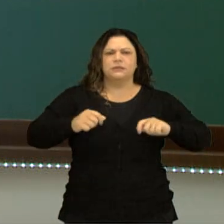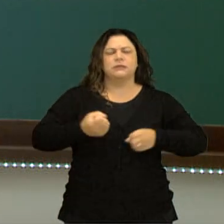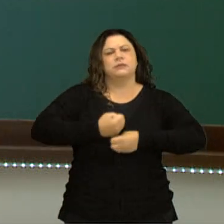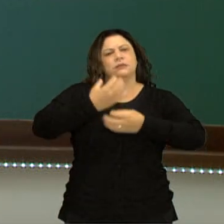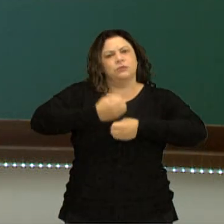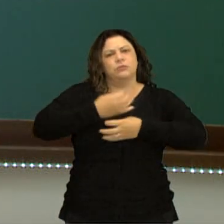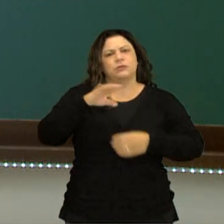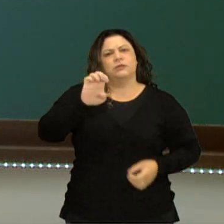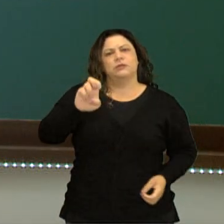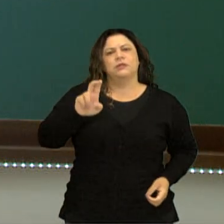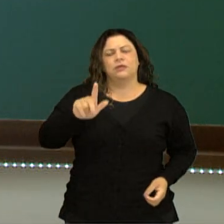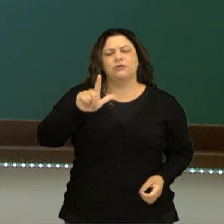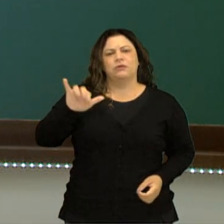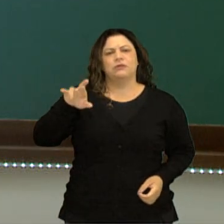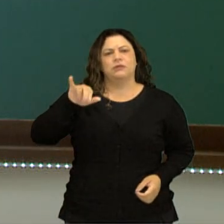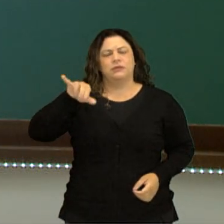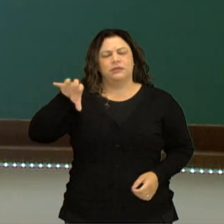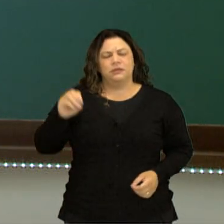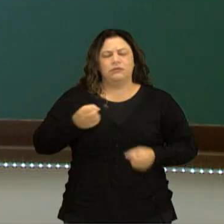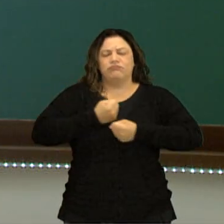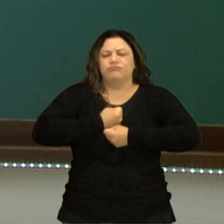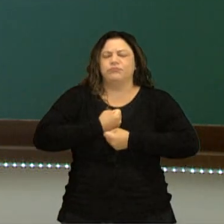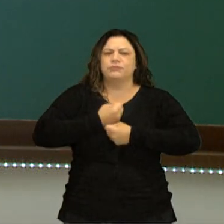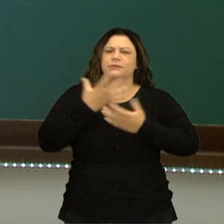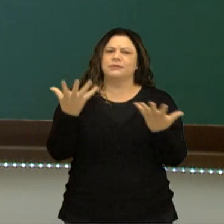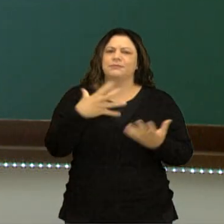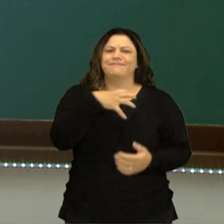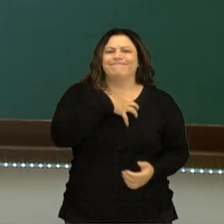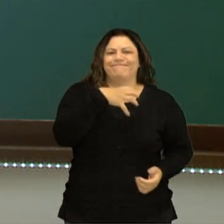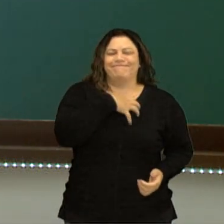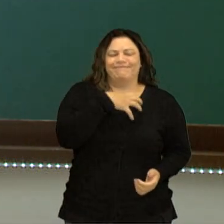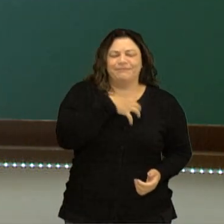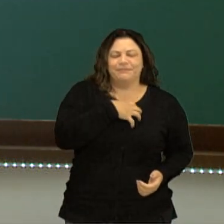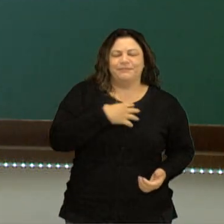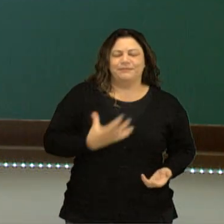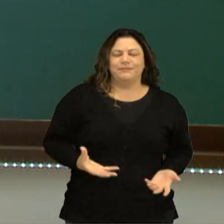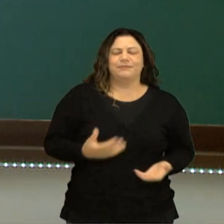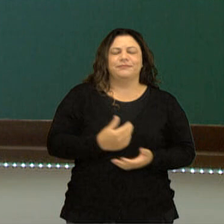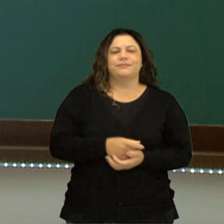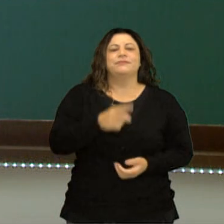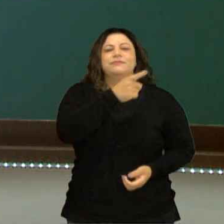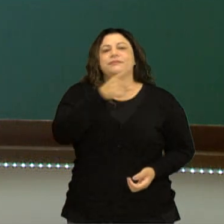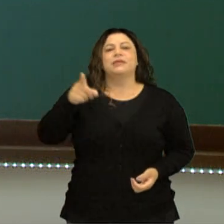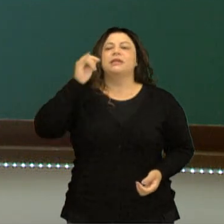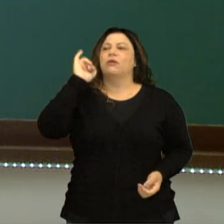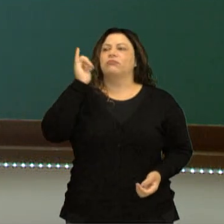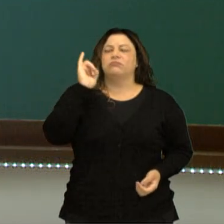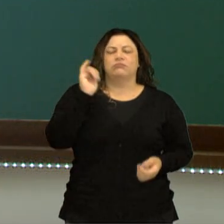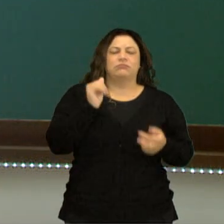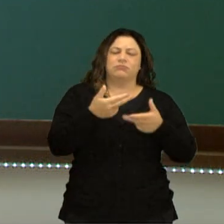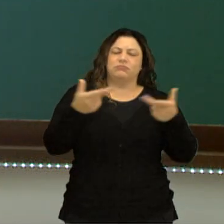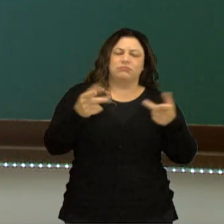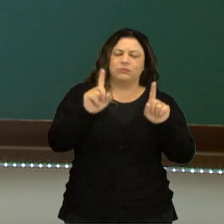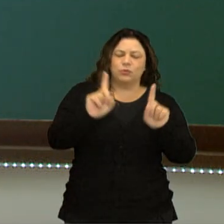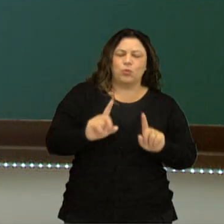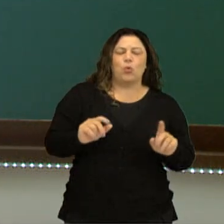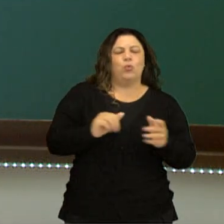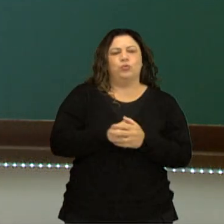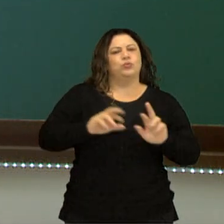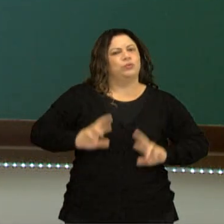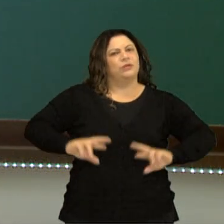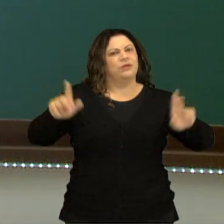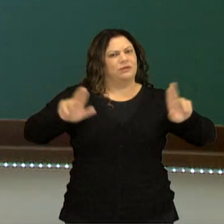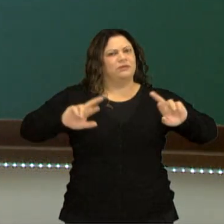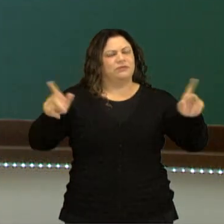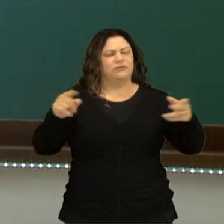um eu lírico expressando um sentimento, uma sensação, e não um conto. Um conto nós temos parágrafos, um